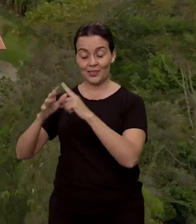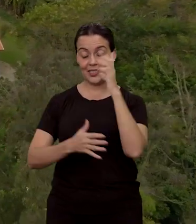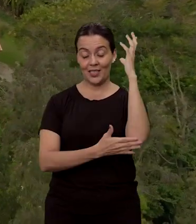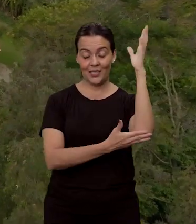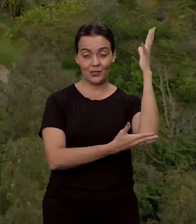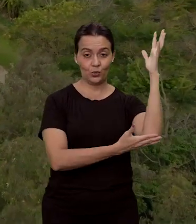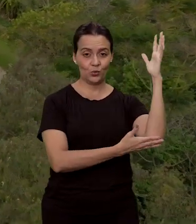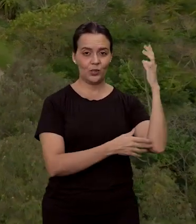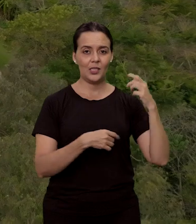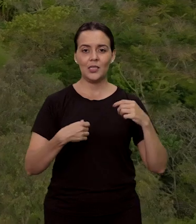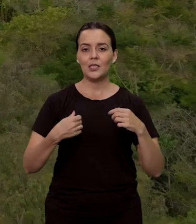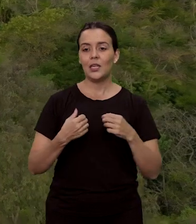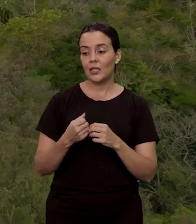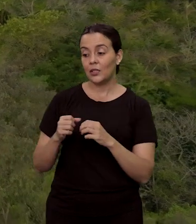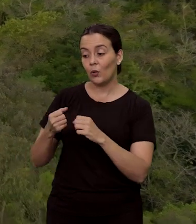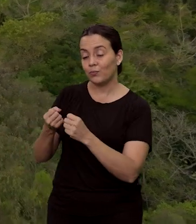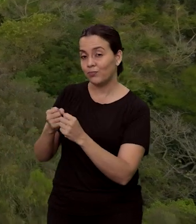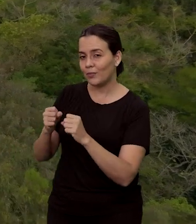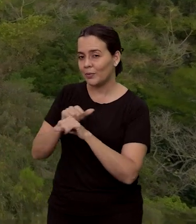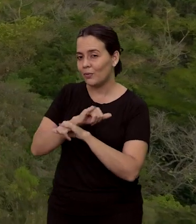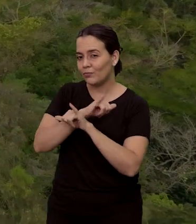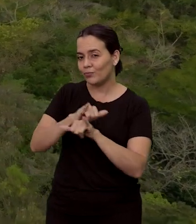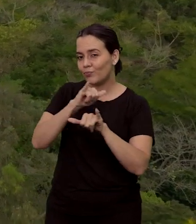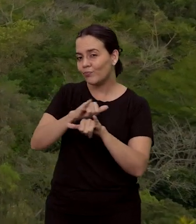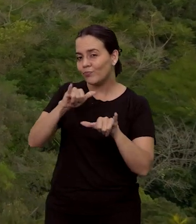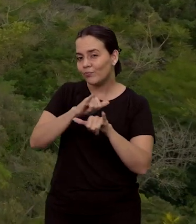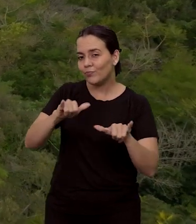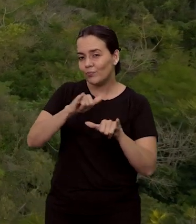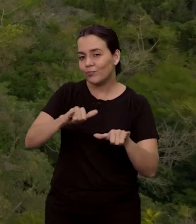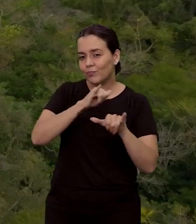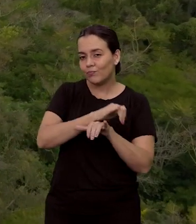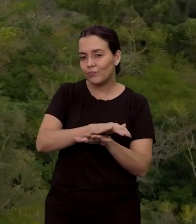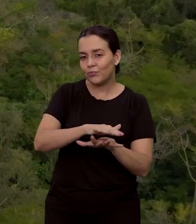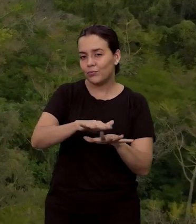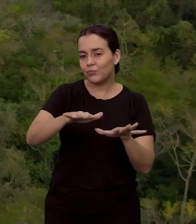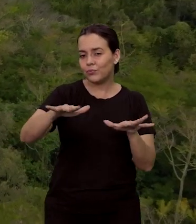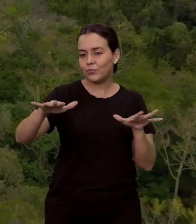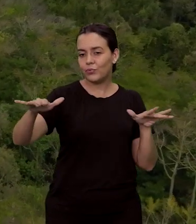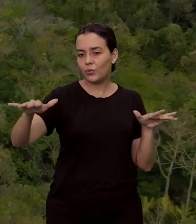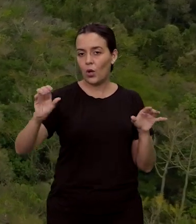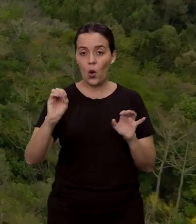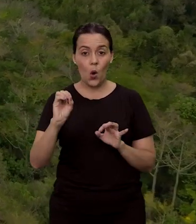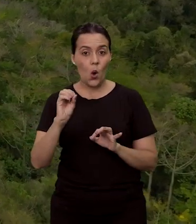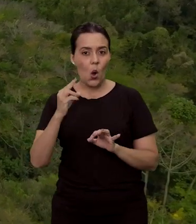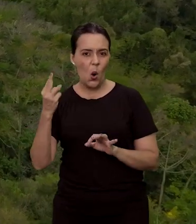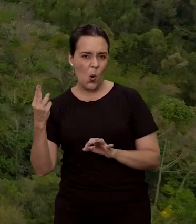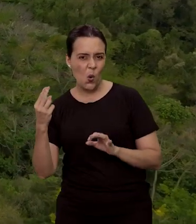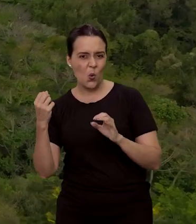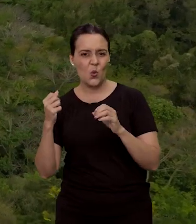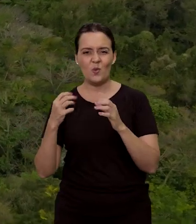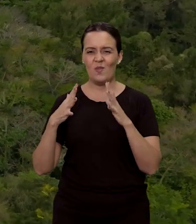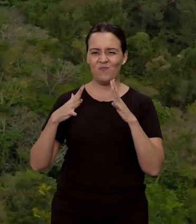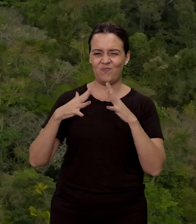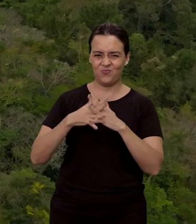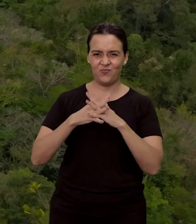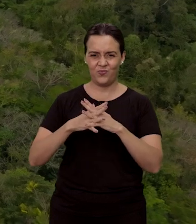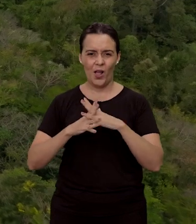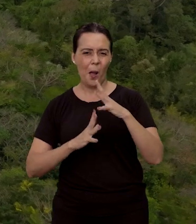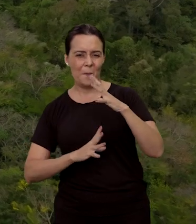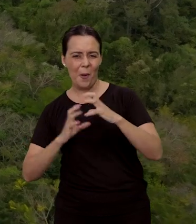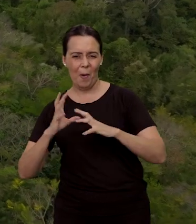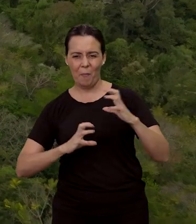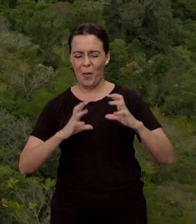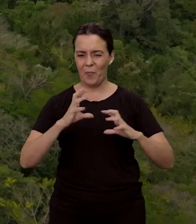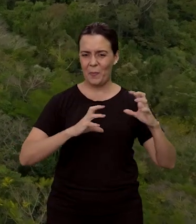óbvio que esses movimentos de expansão de populismos ou de agressões e ameaças à democracia atrapalham, criam um